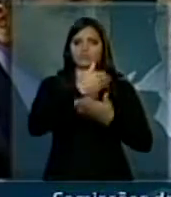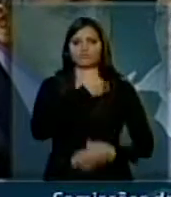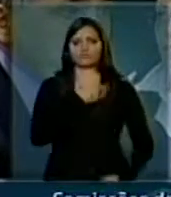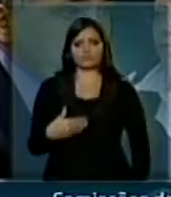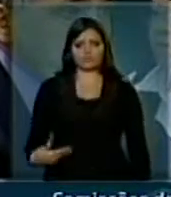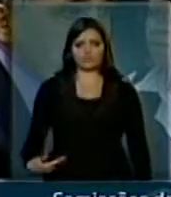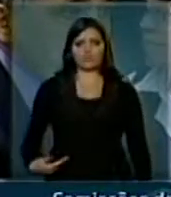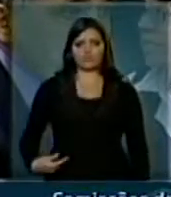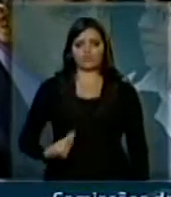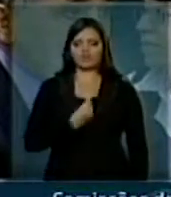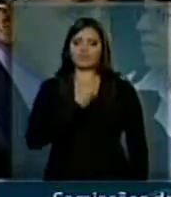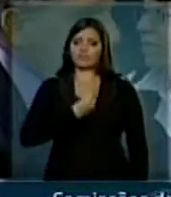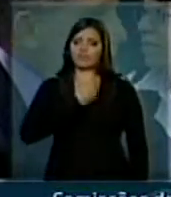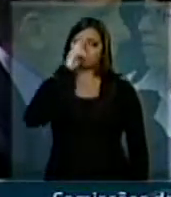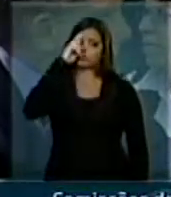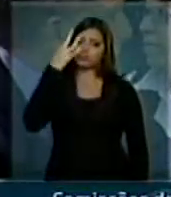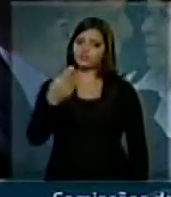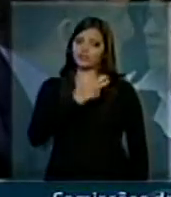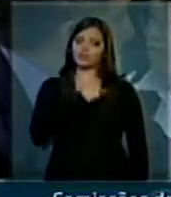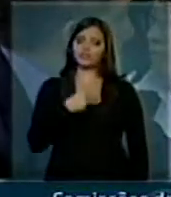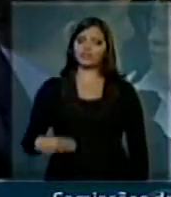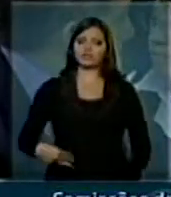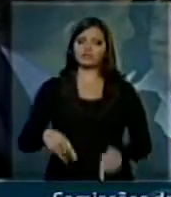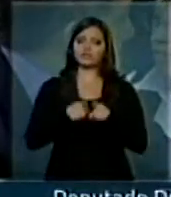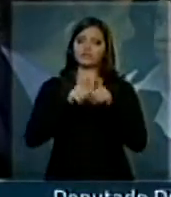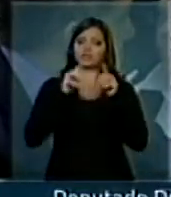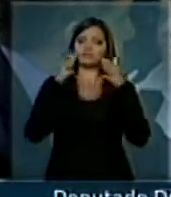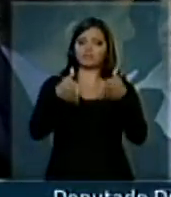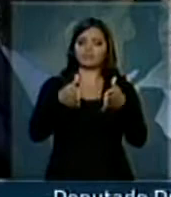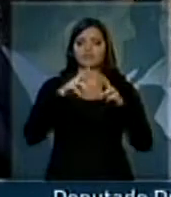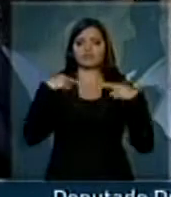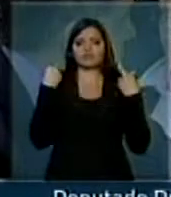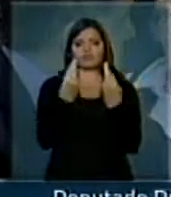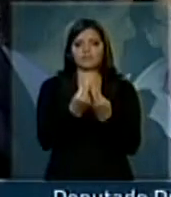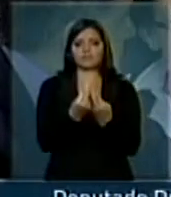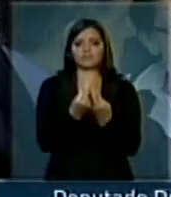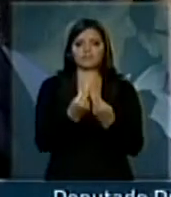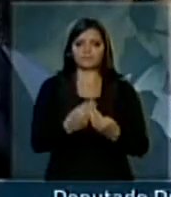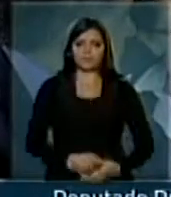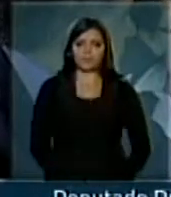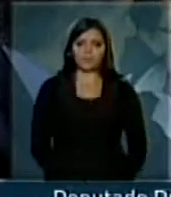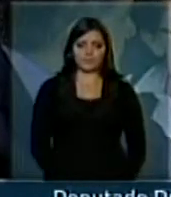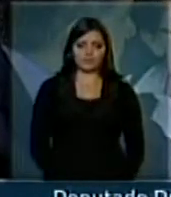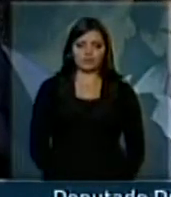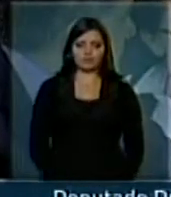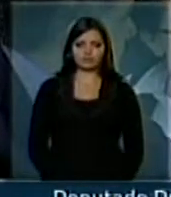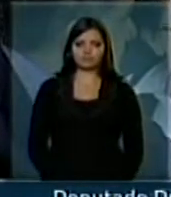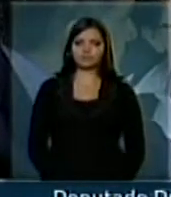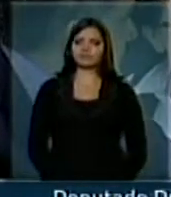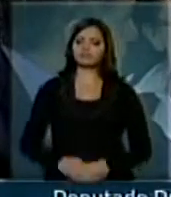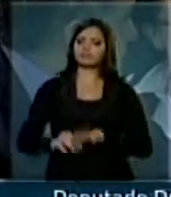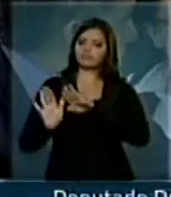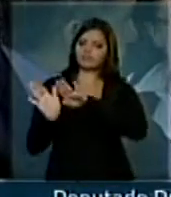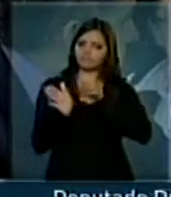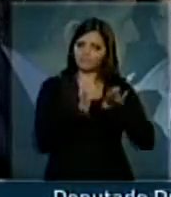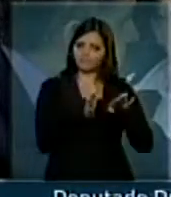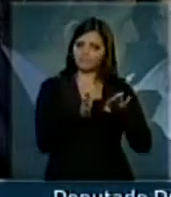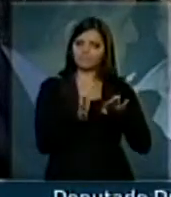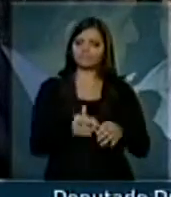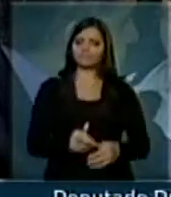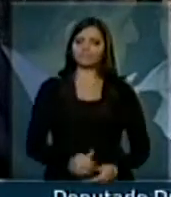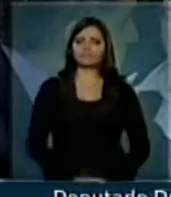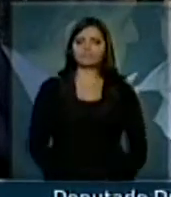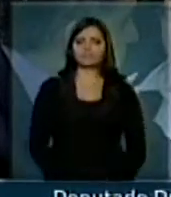governo, a sua presença e a sua participação nessa audiência pública. Fazendo esse registro,